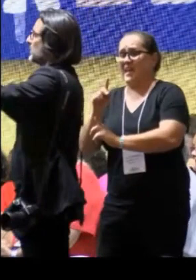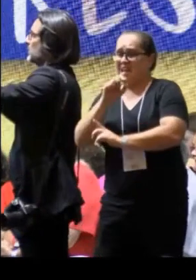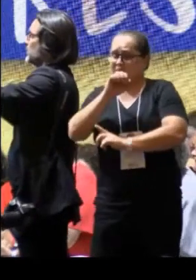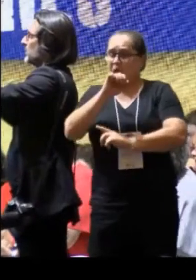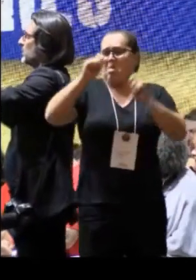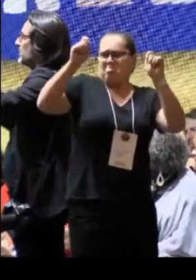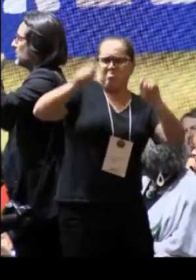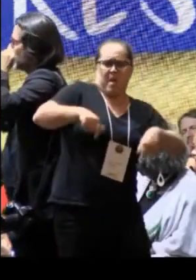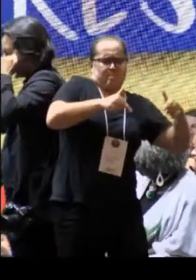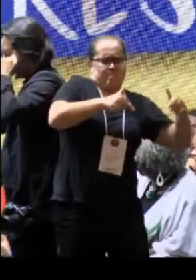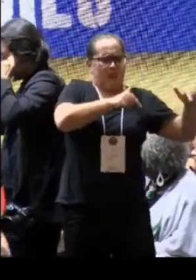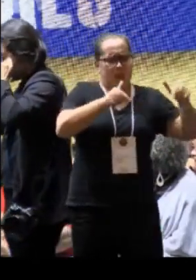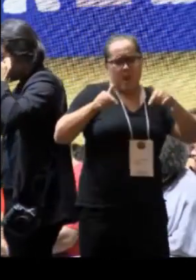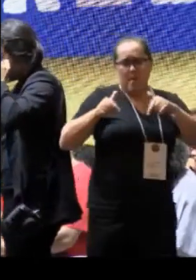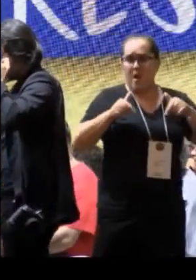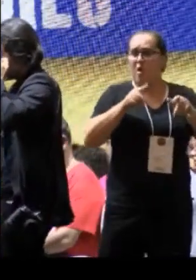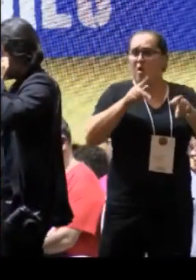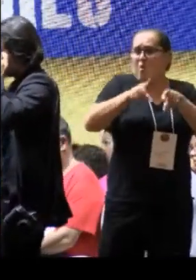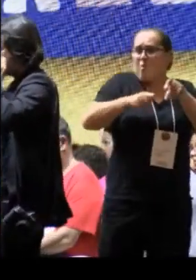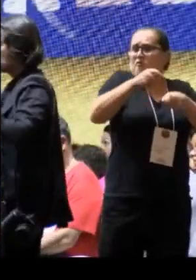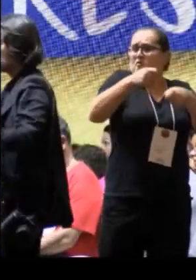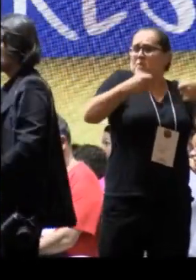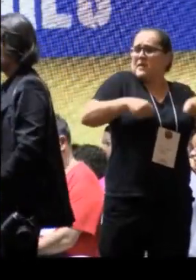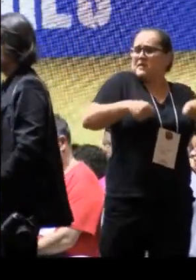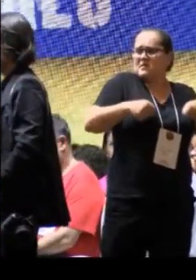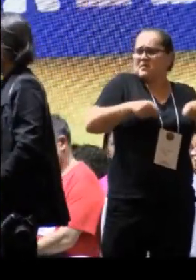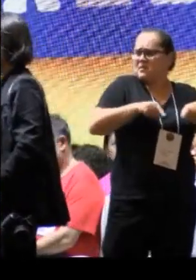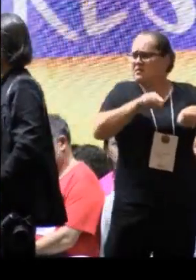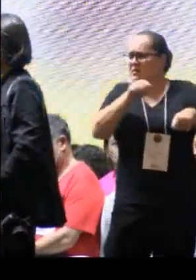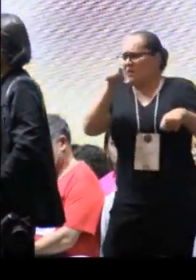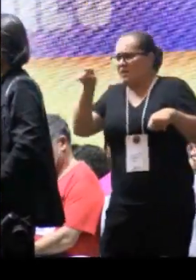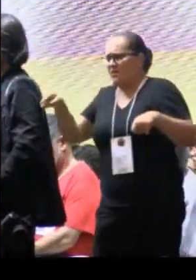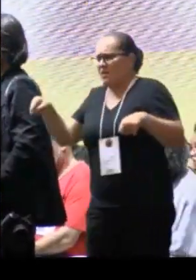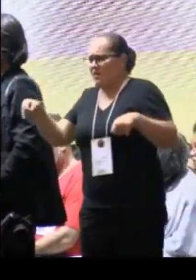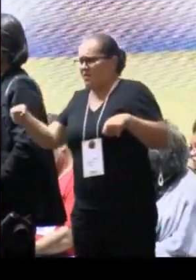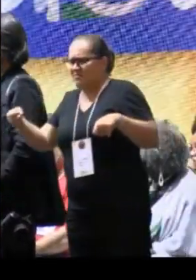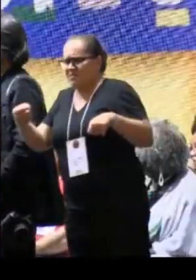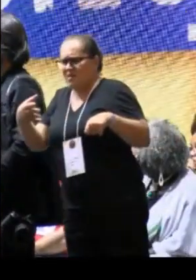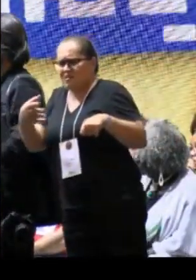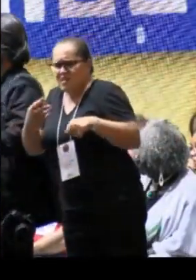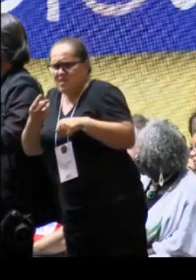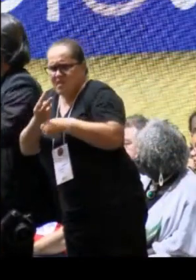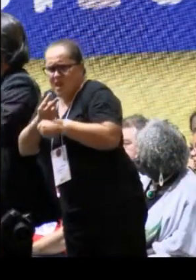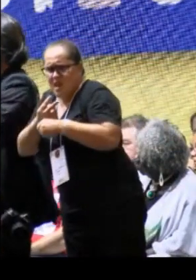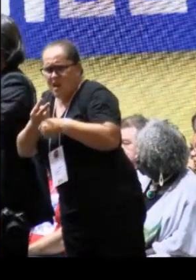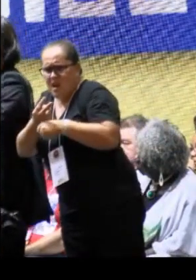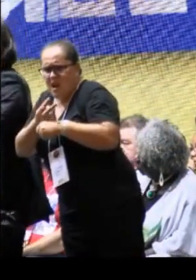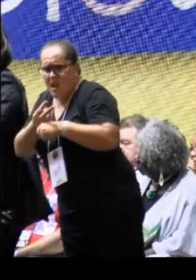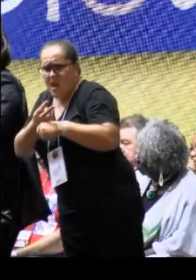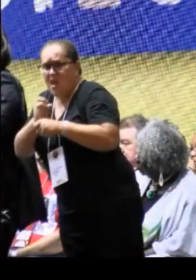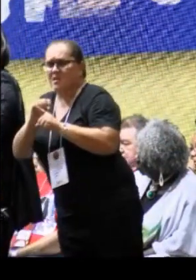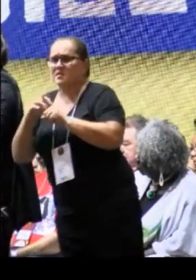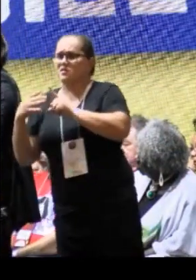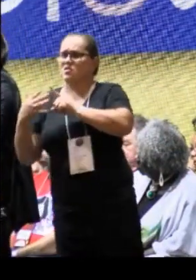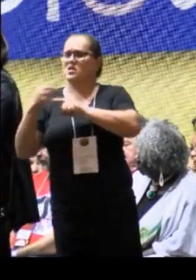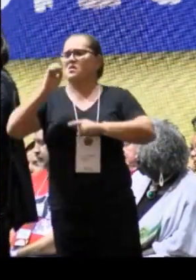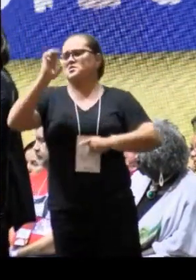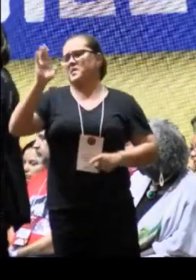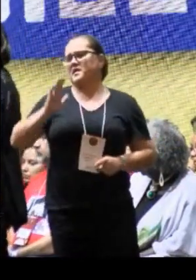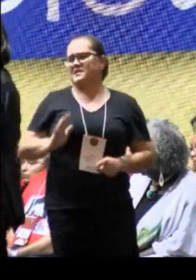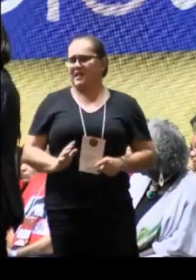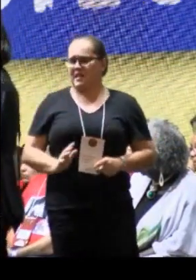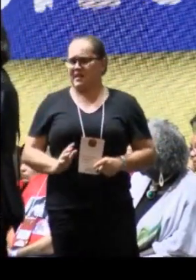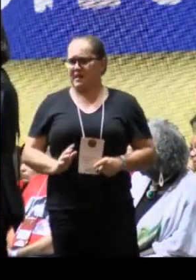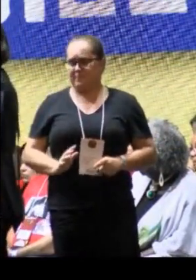os empregos que o povo precisa, está implantando novas formas de exploração da sociedade brasileira.